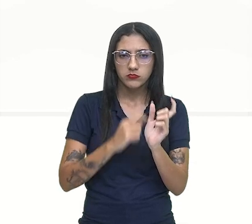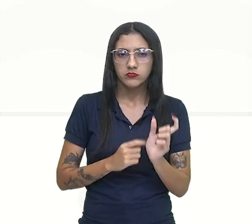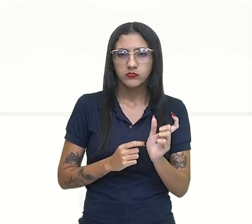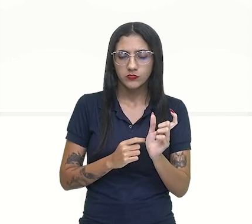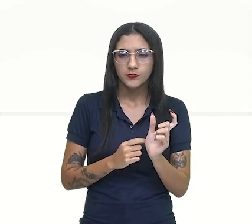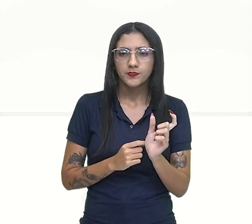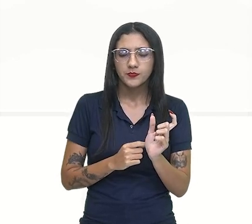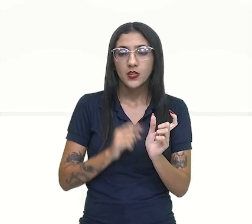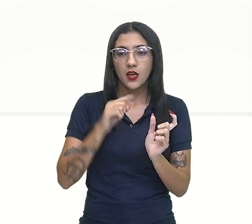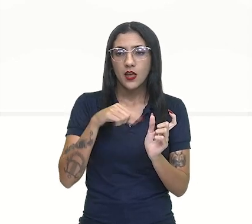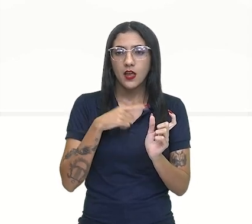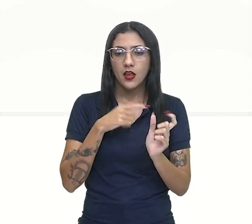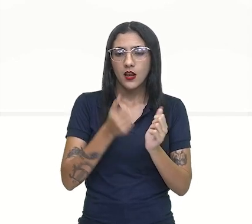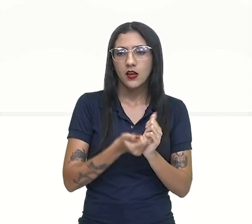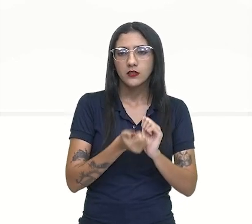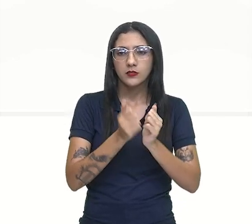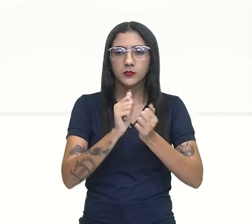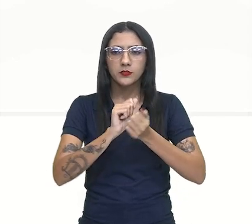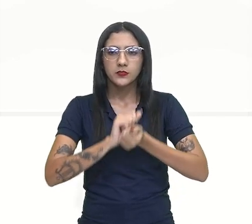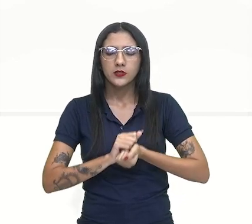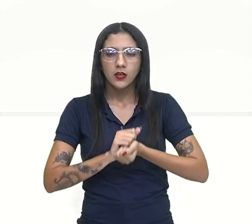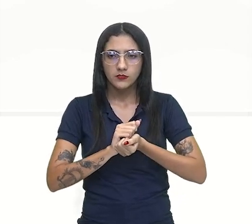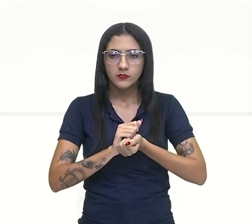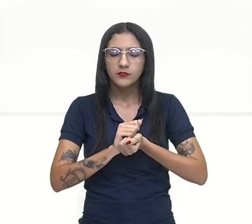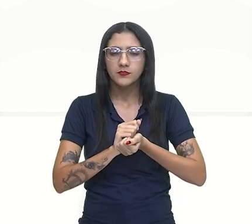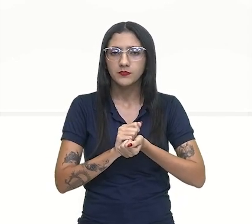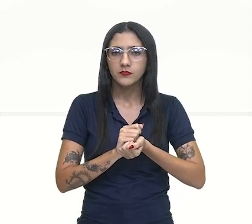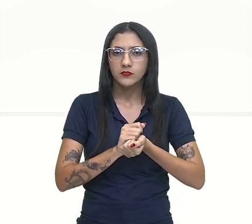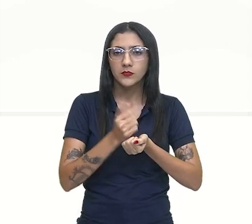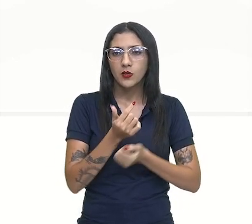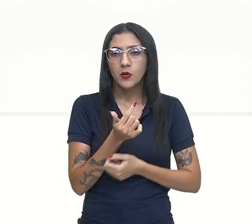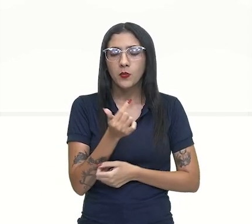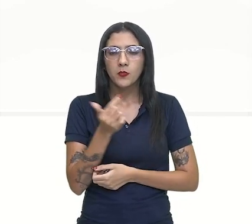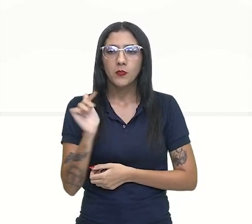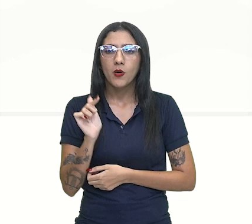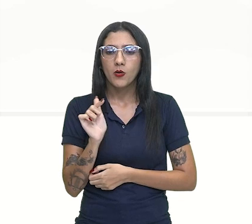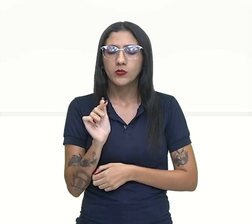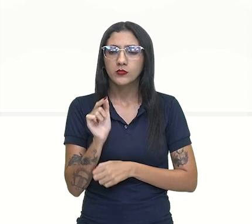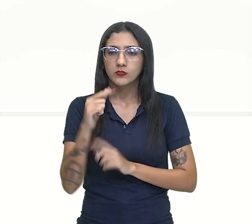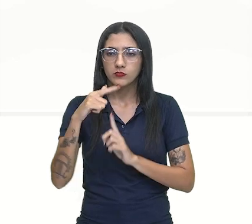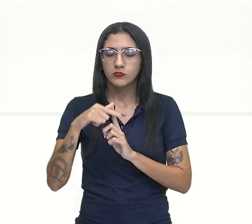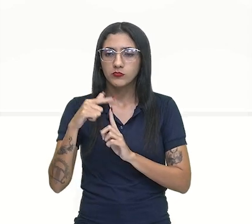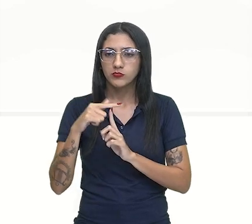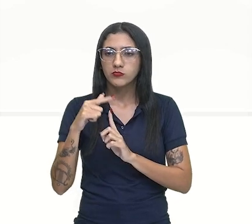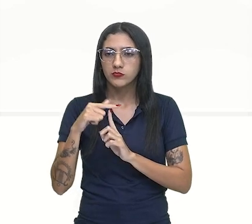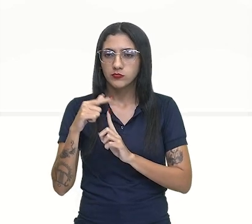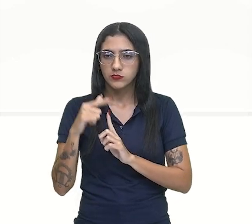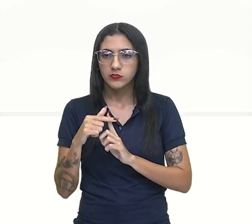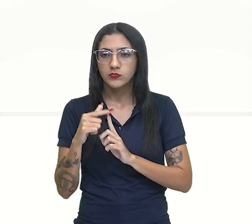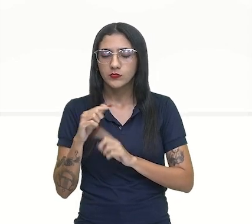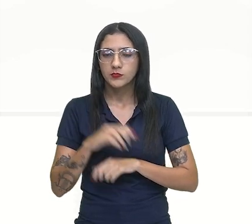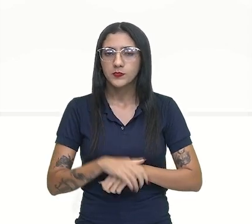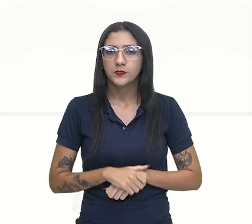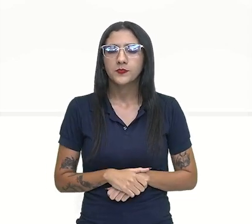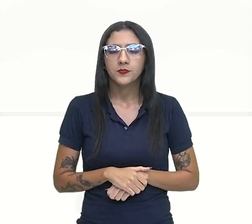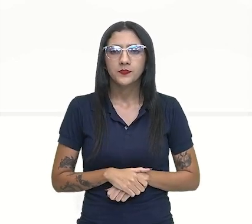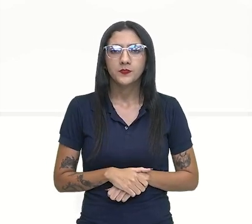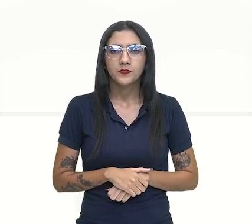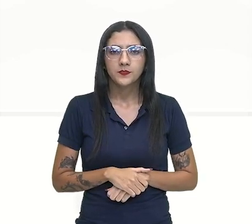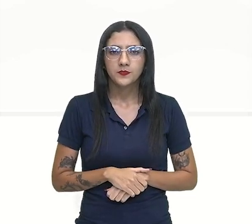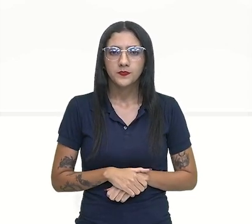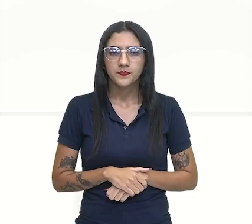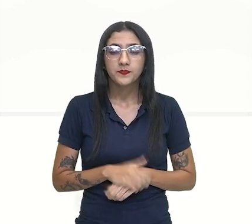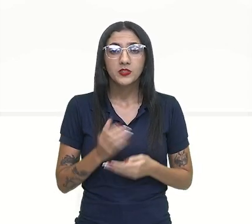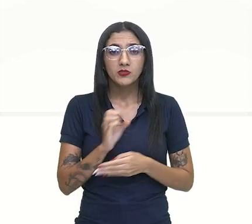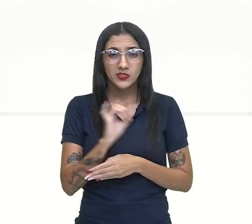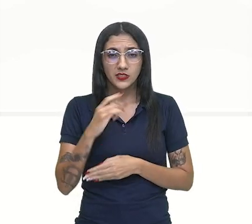E vou transformar para a unidade para a unidade original, no caso, tá bom? Então, se eu